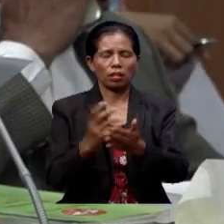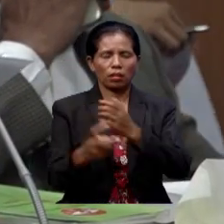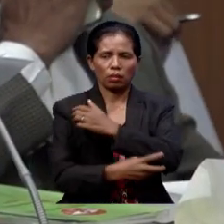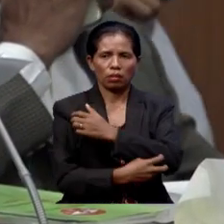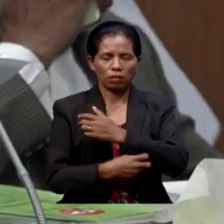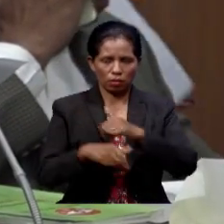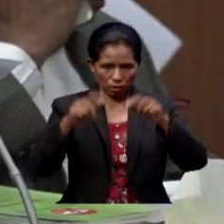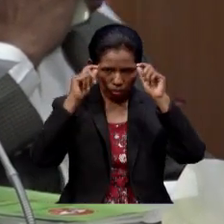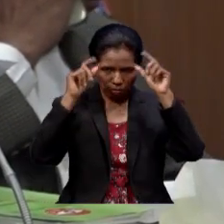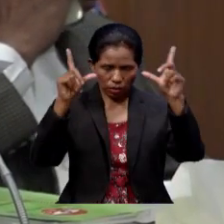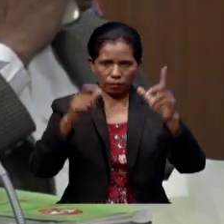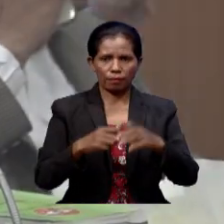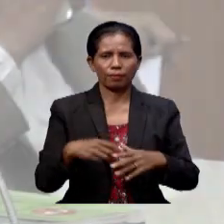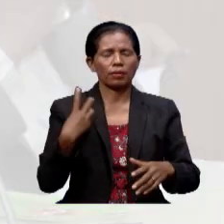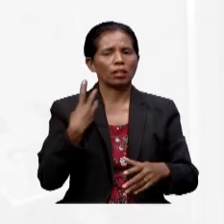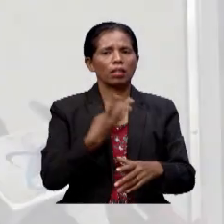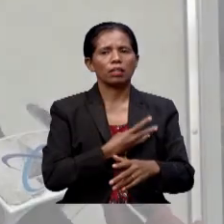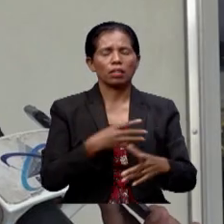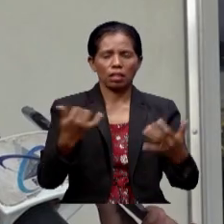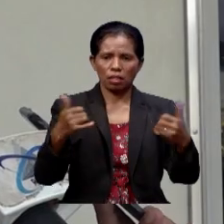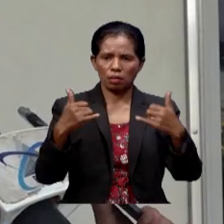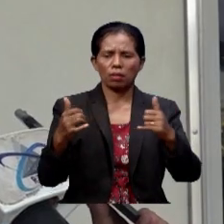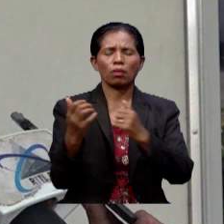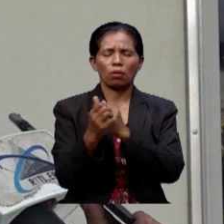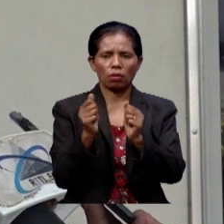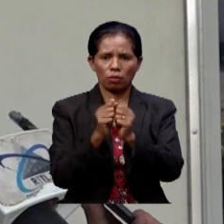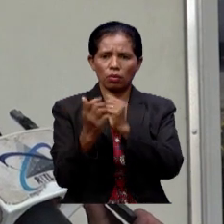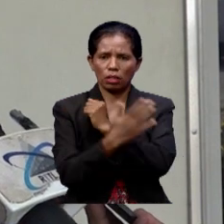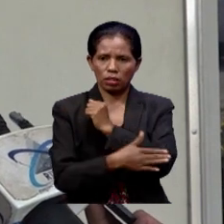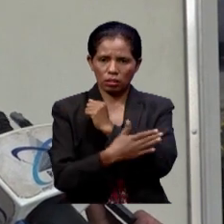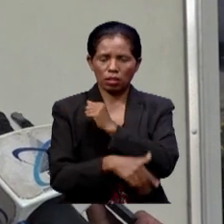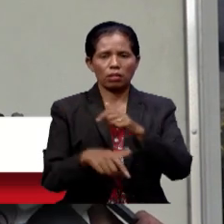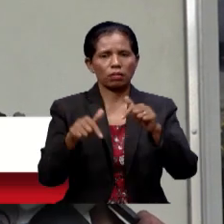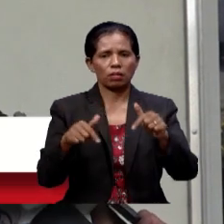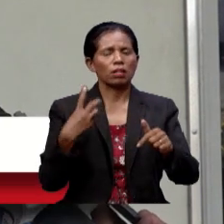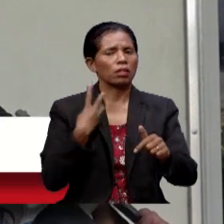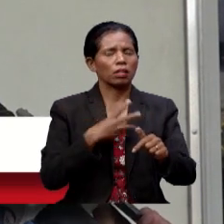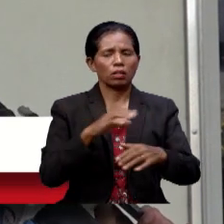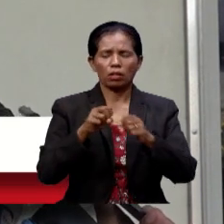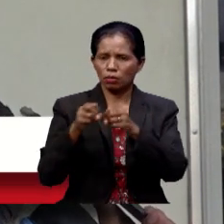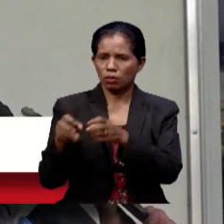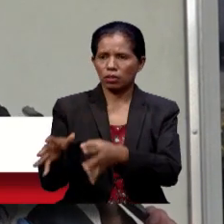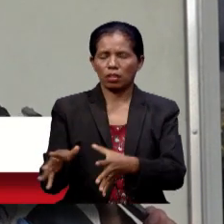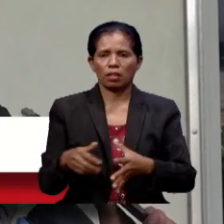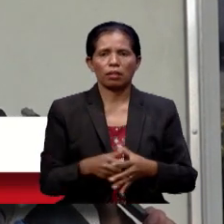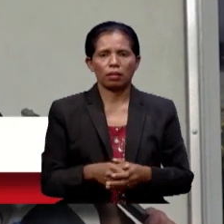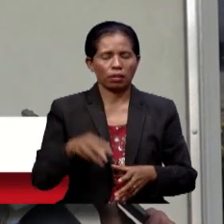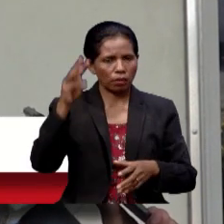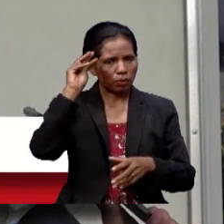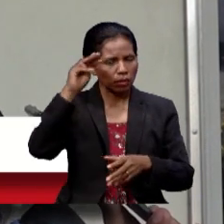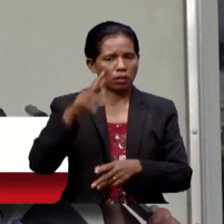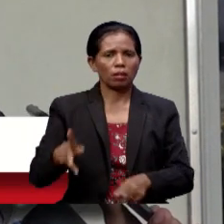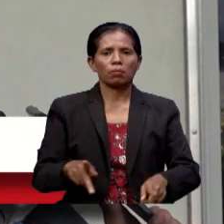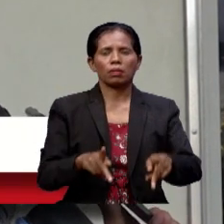Timor-Leste. Se a lima ro na saune, se ita la cui, to usike la ba ba Ministério Público